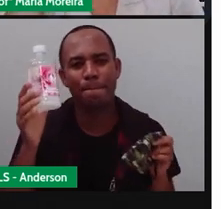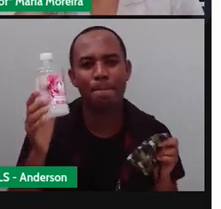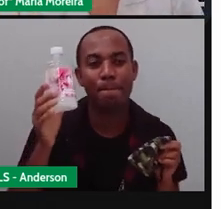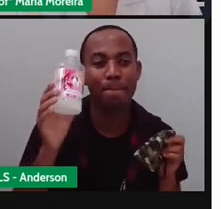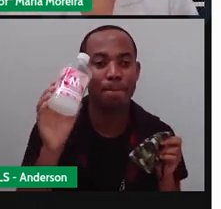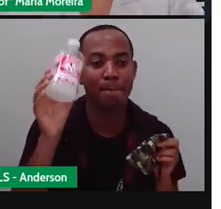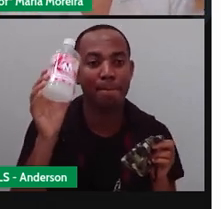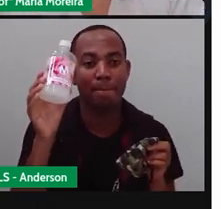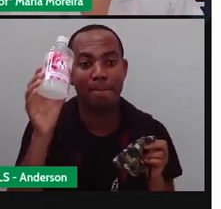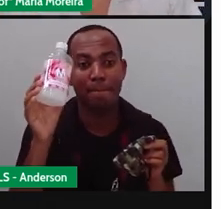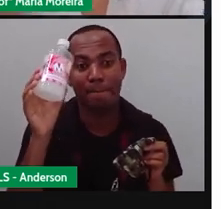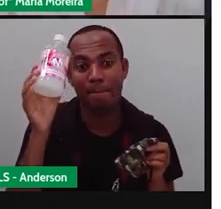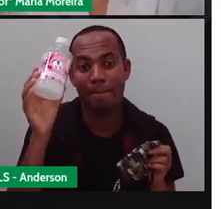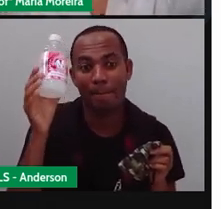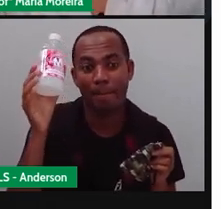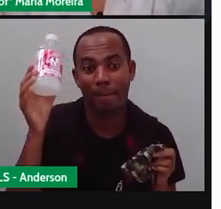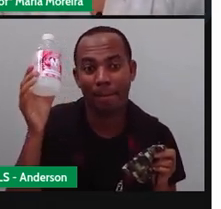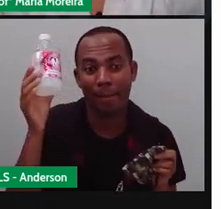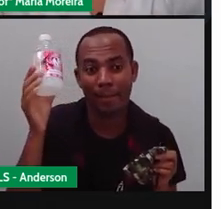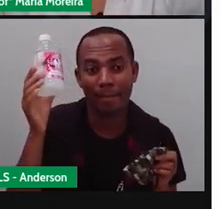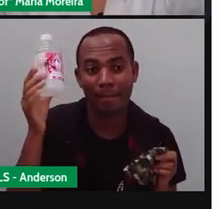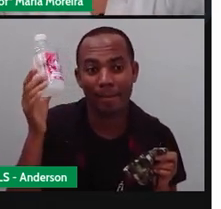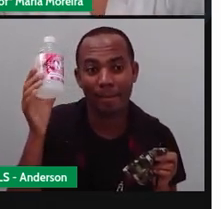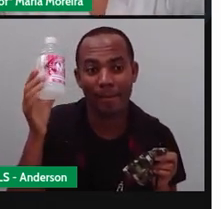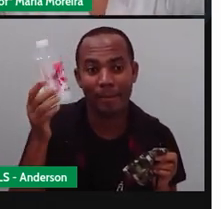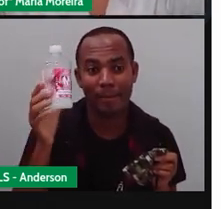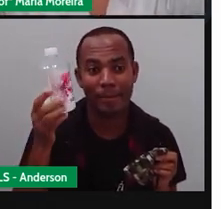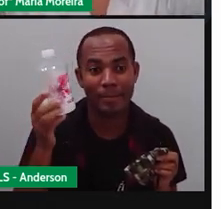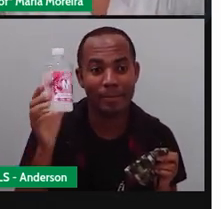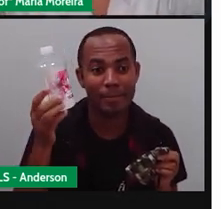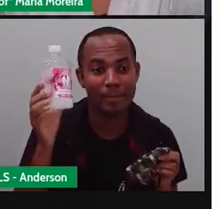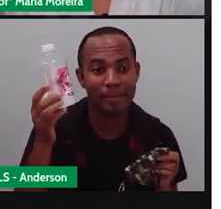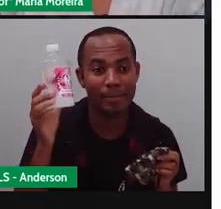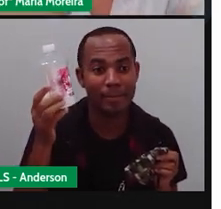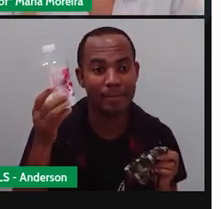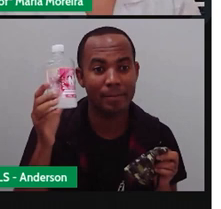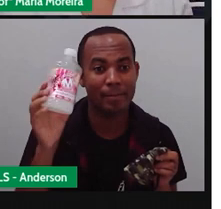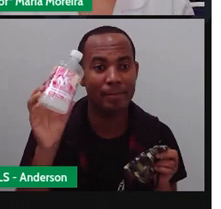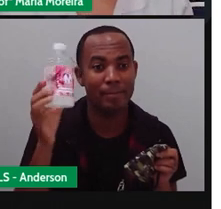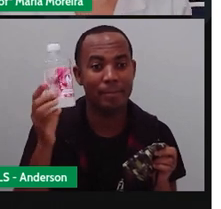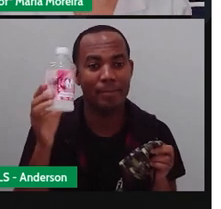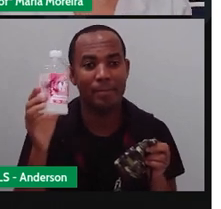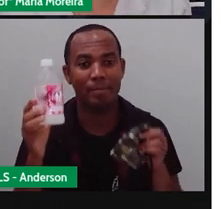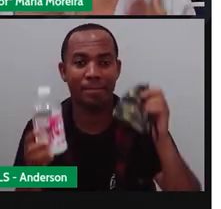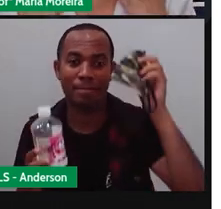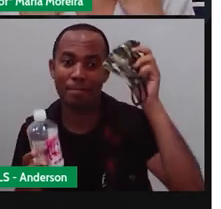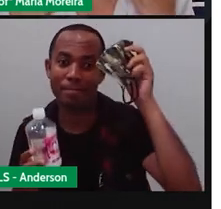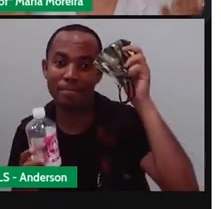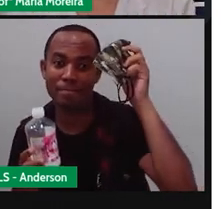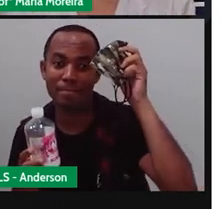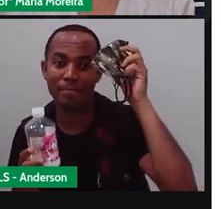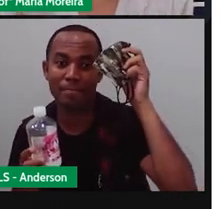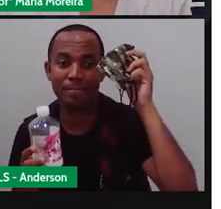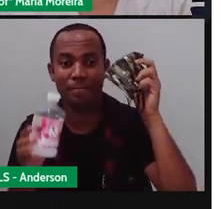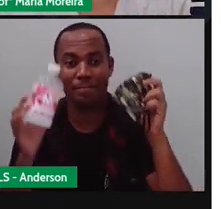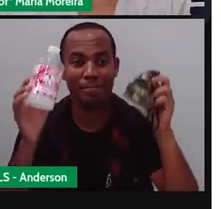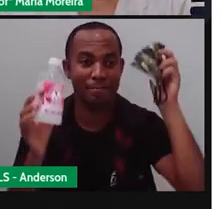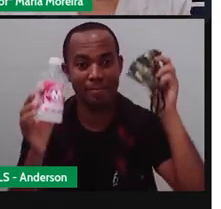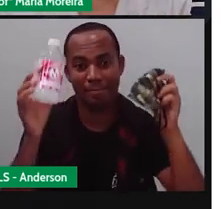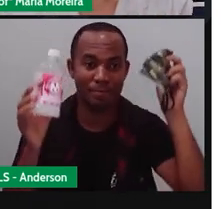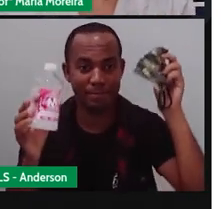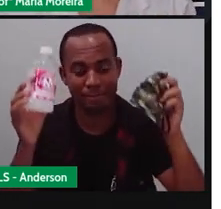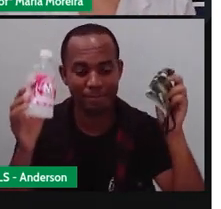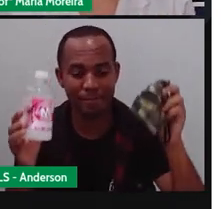mão usem o que alguém já nosso garoto propaganda aqui do álcool em gel tá usem álcool em gel usem máscaras